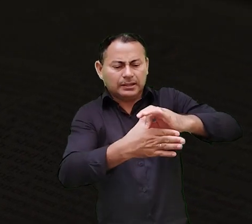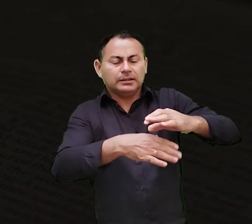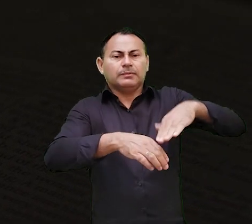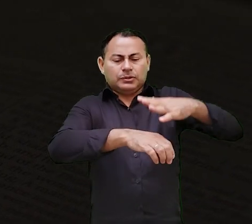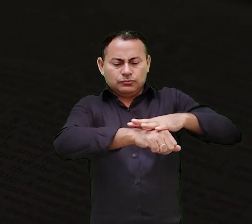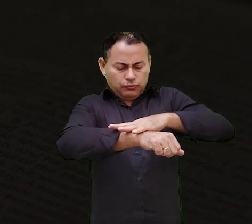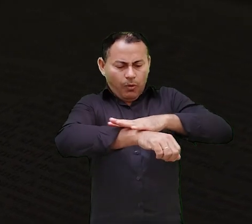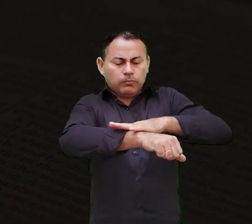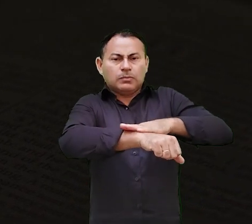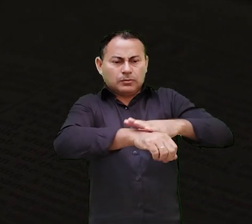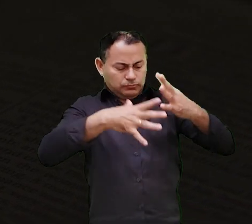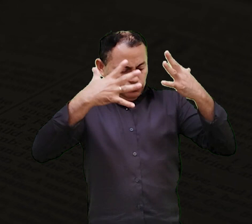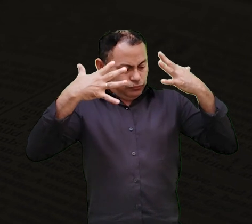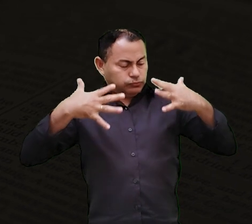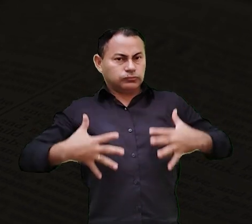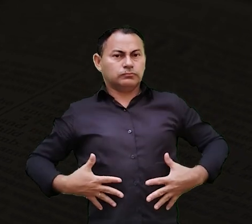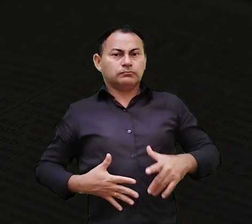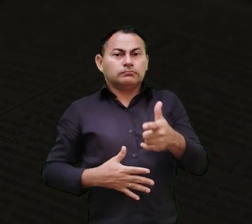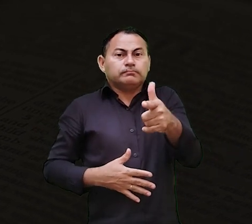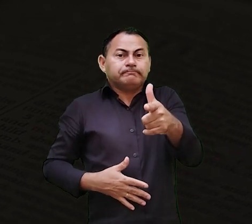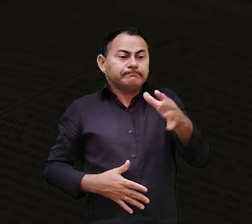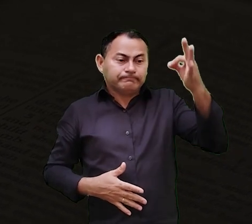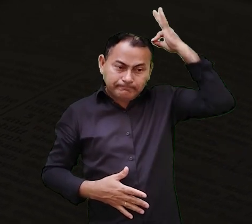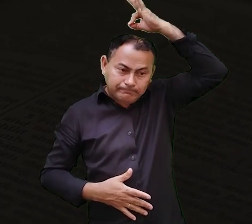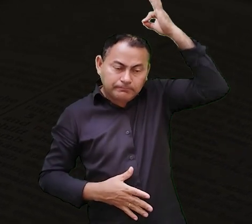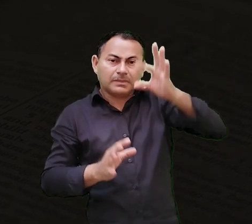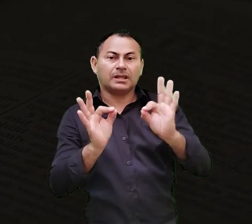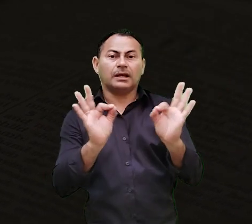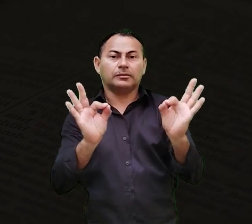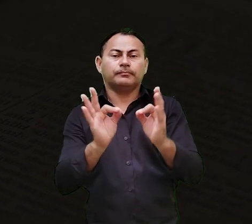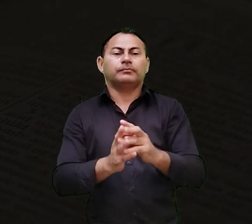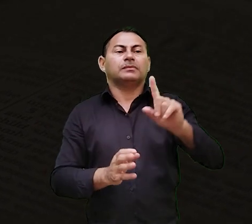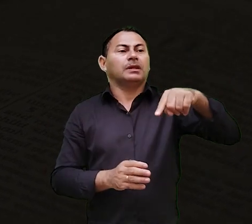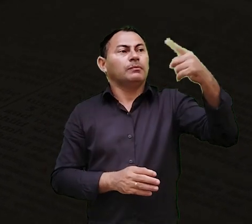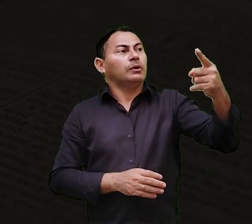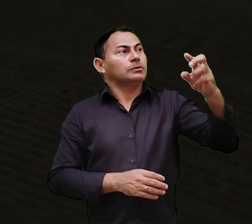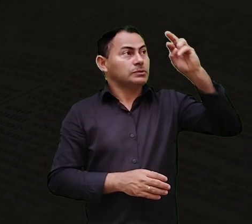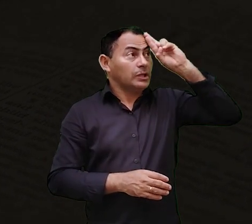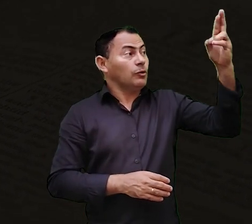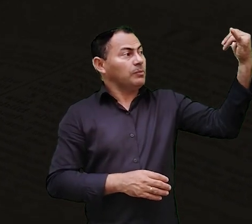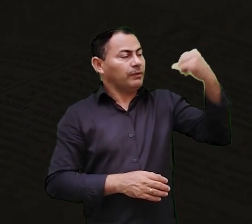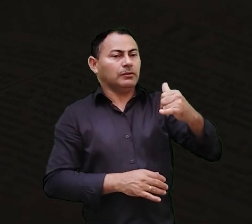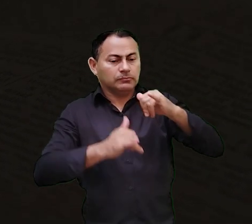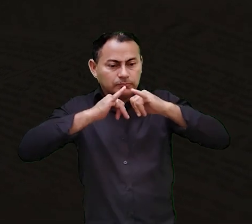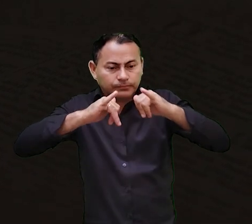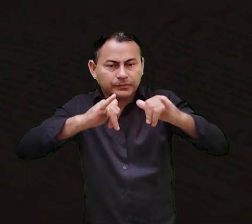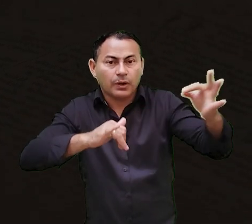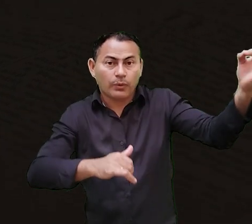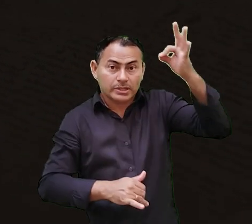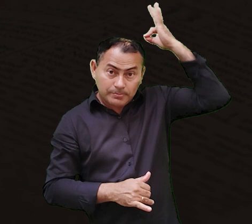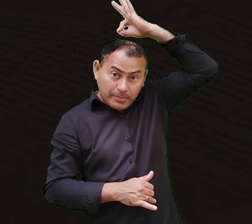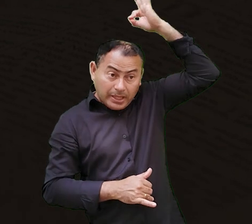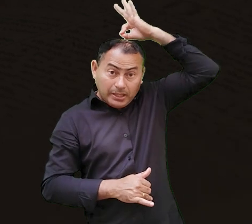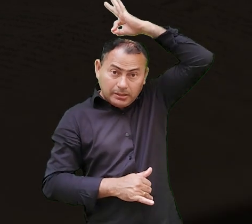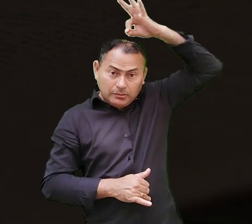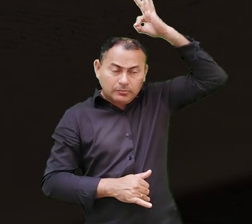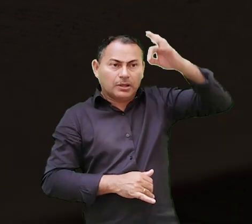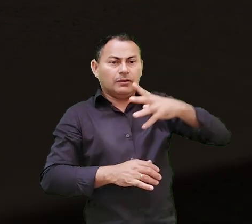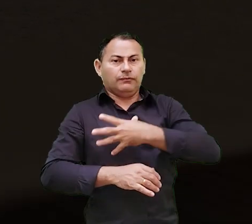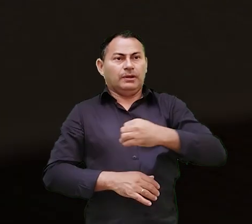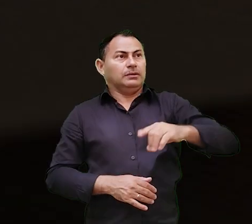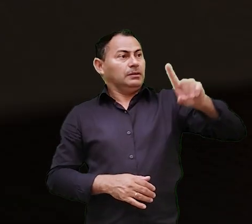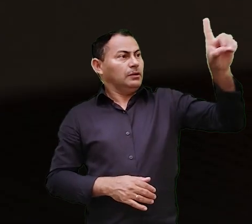carne, e depois de pele, mas não havia espírito neles. A seguir ele me disse: Profetize ao